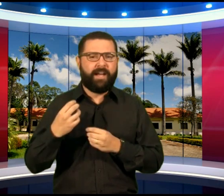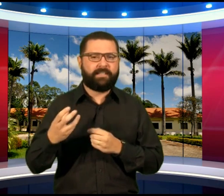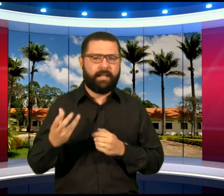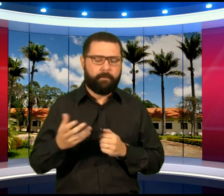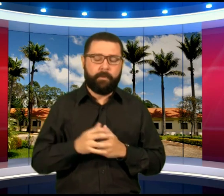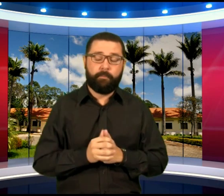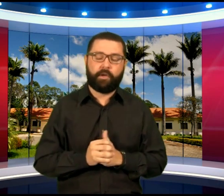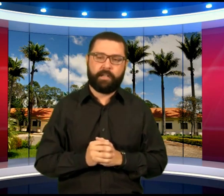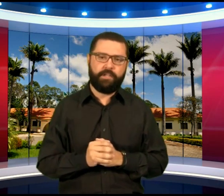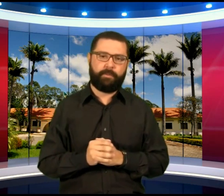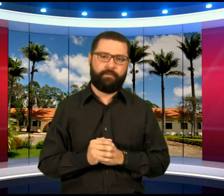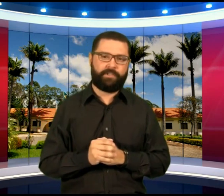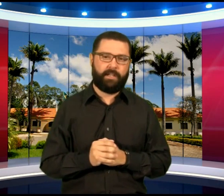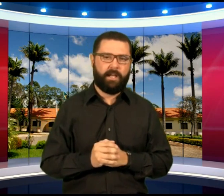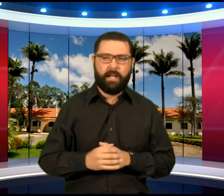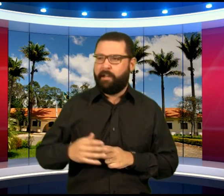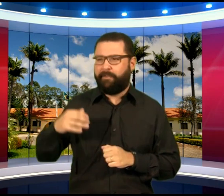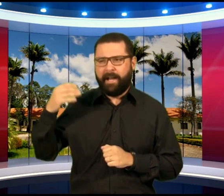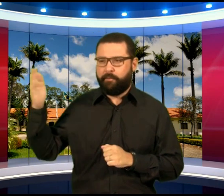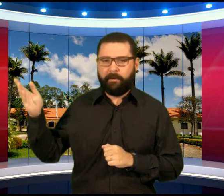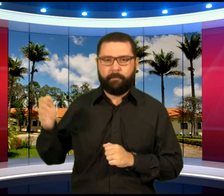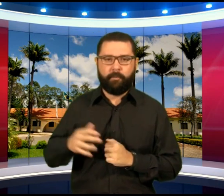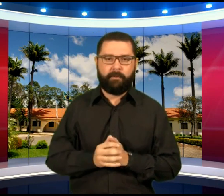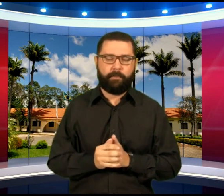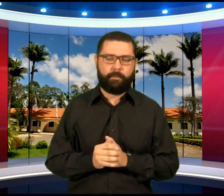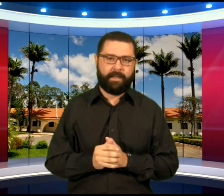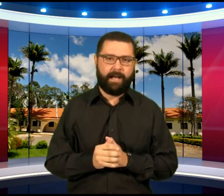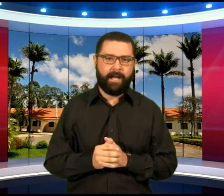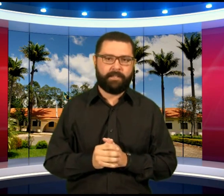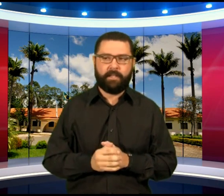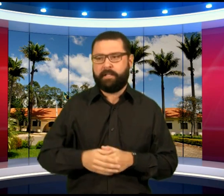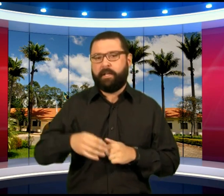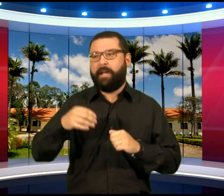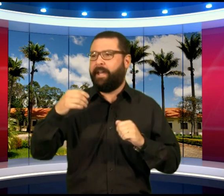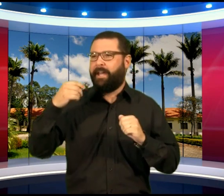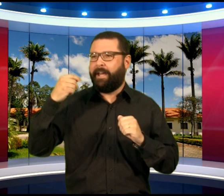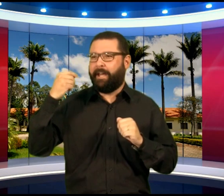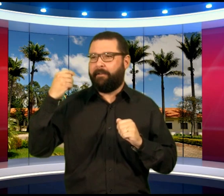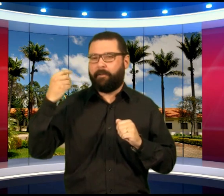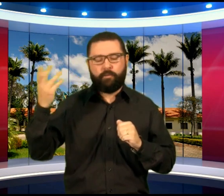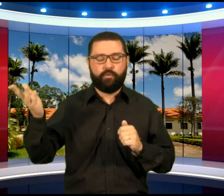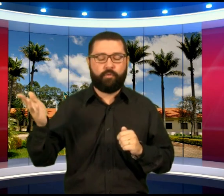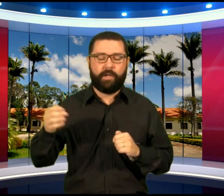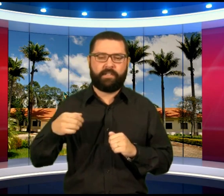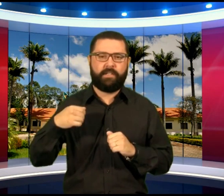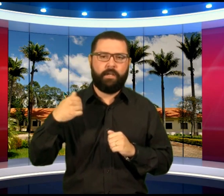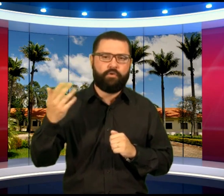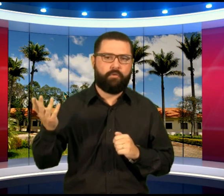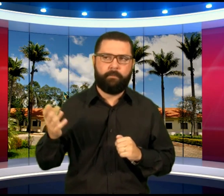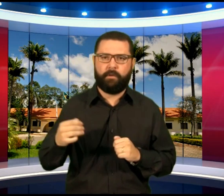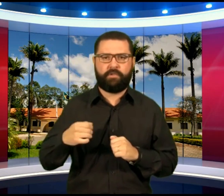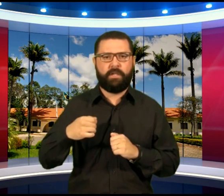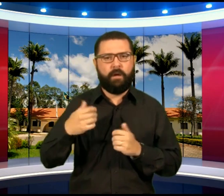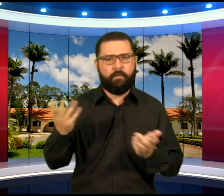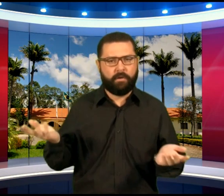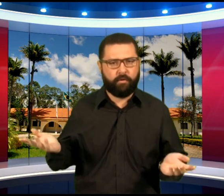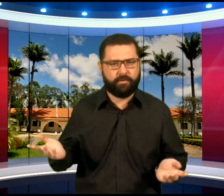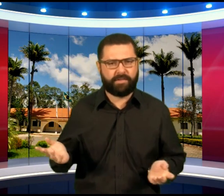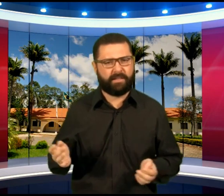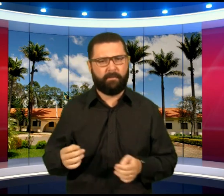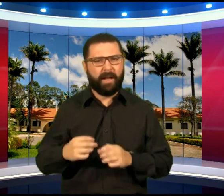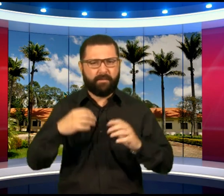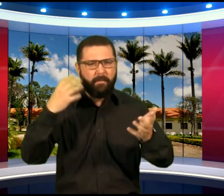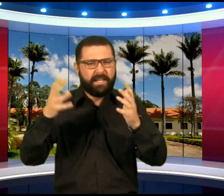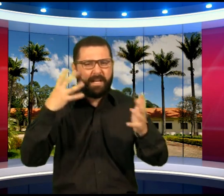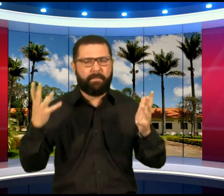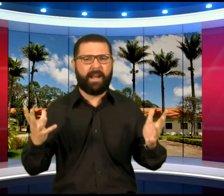algo que vai ser importante para você. Vai numa propriedade de um conhecido, de um amigo seu, ou na onde